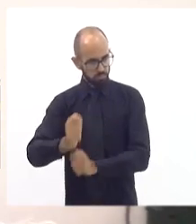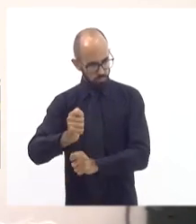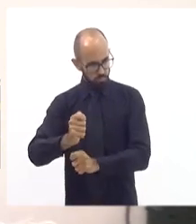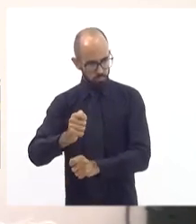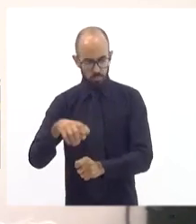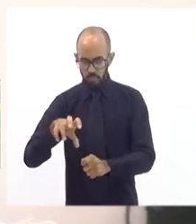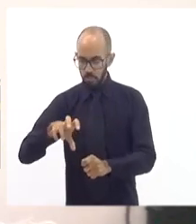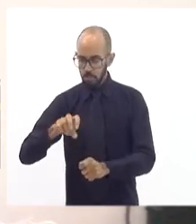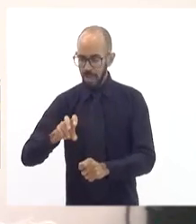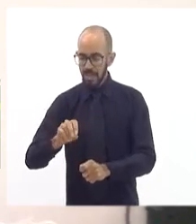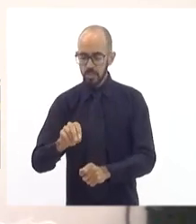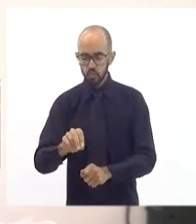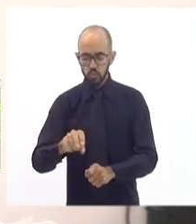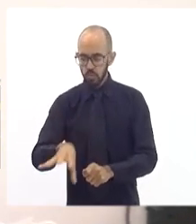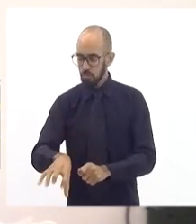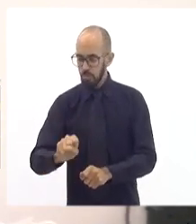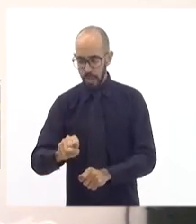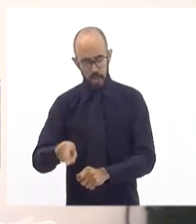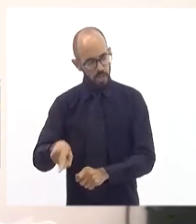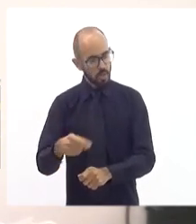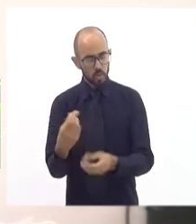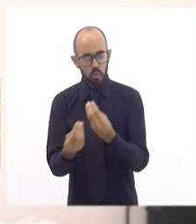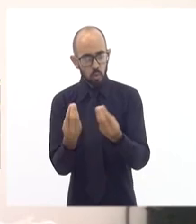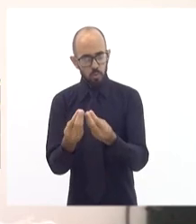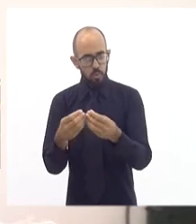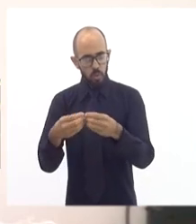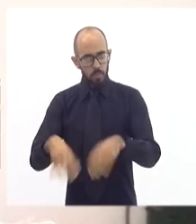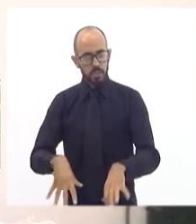Mariscos não se compensa